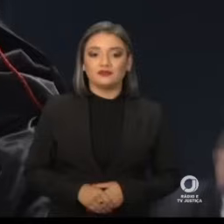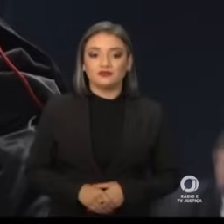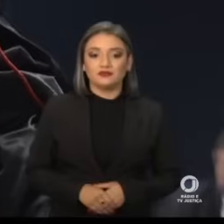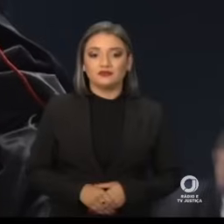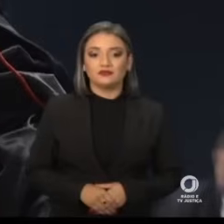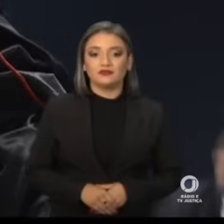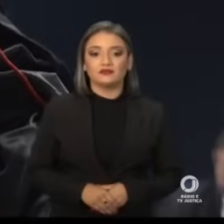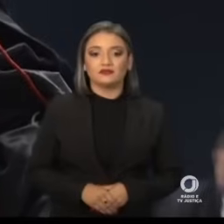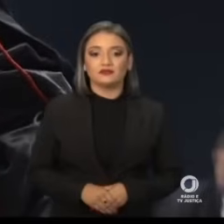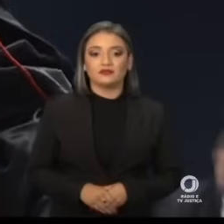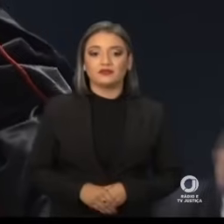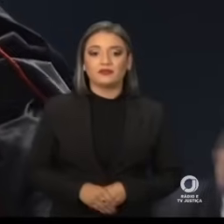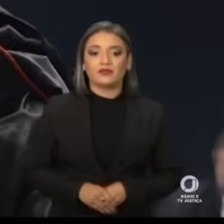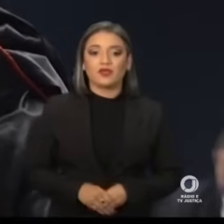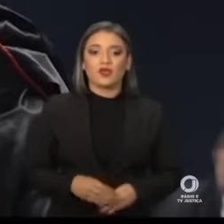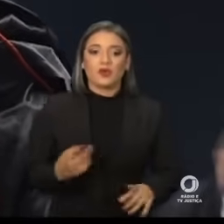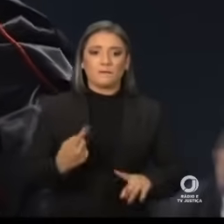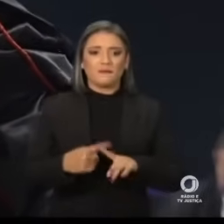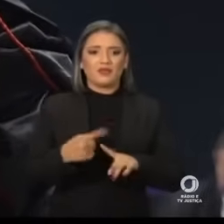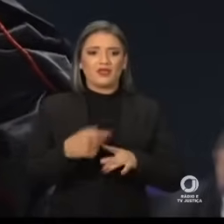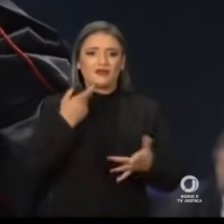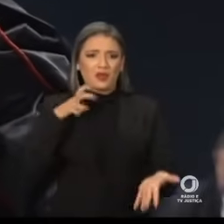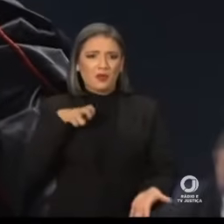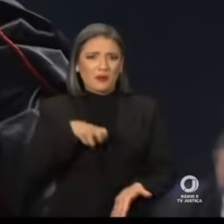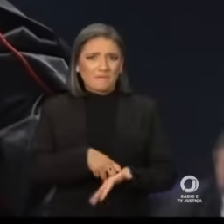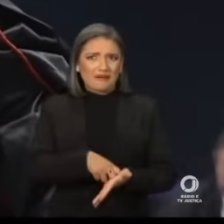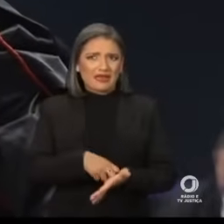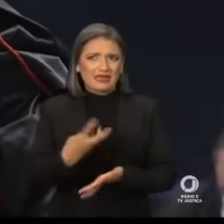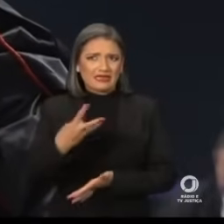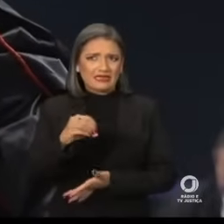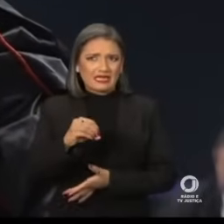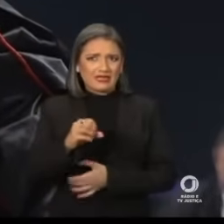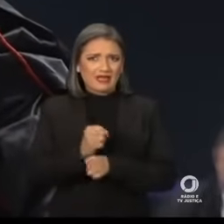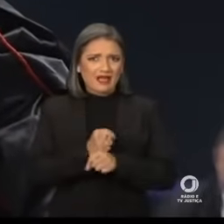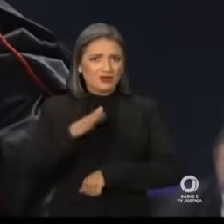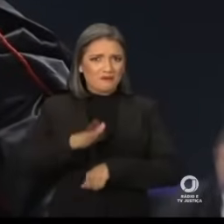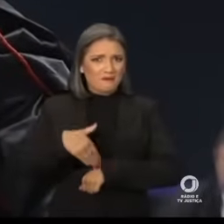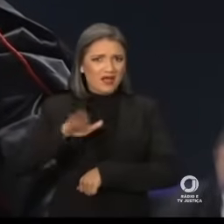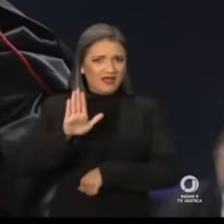uma cogitação de pena para além de 30 anos,